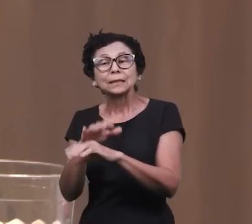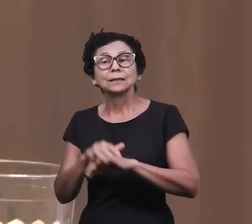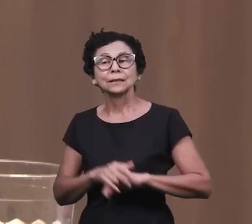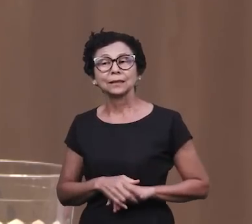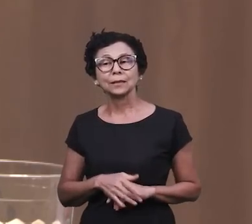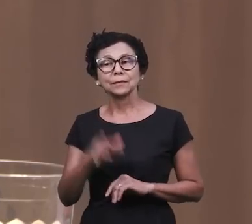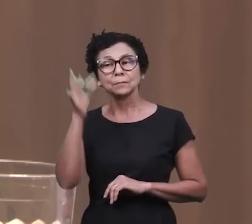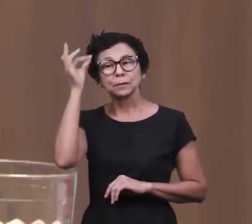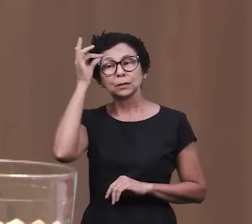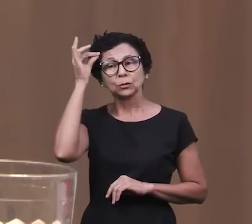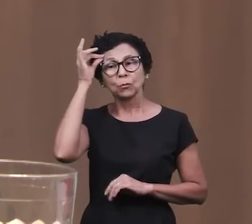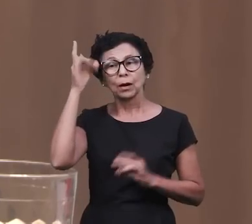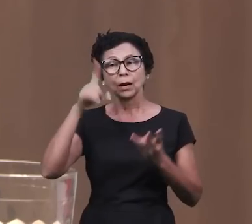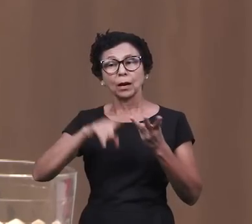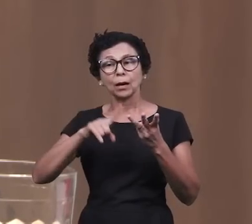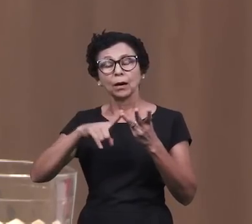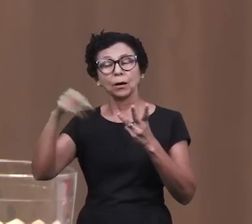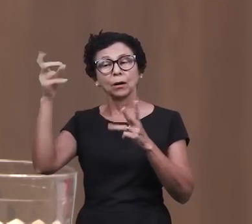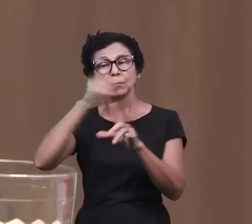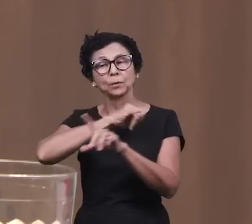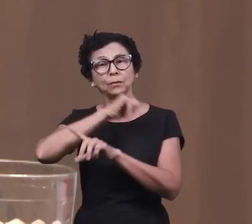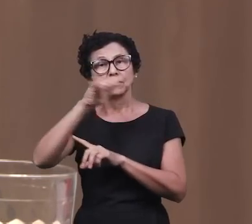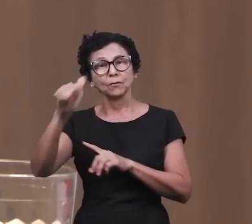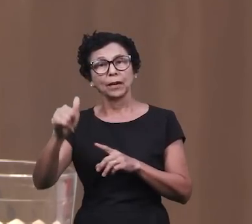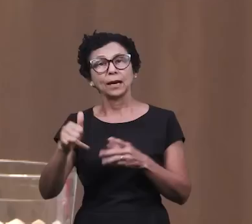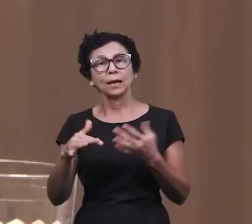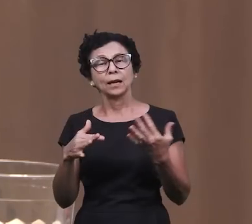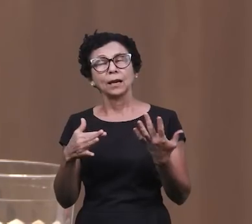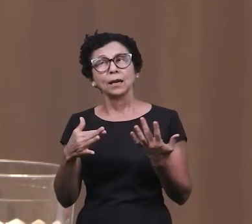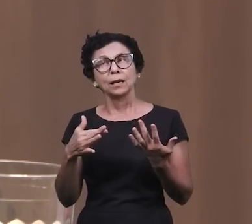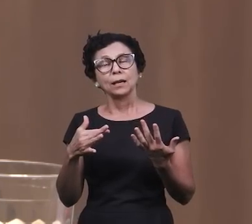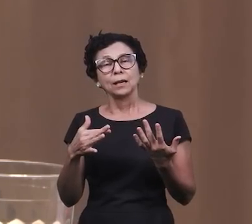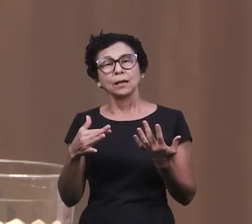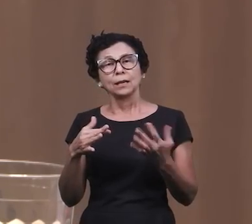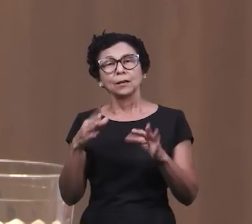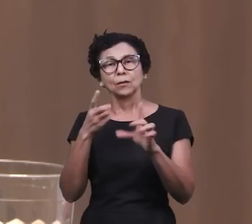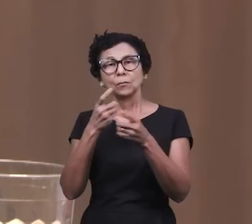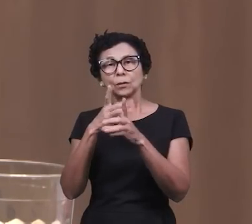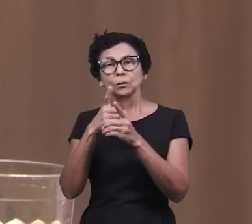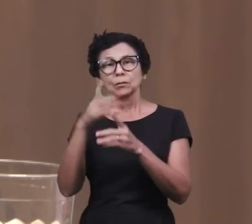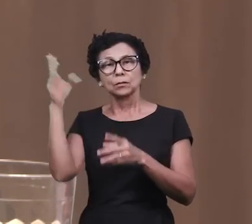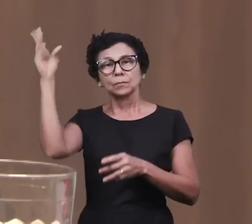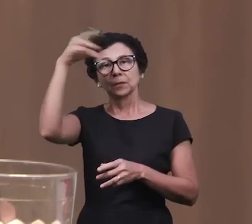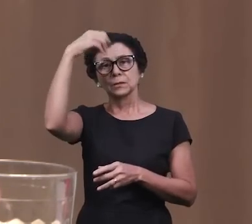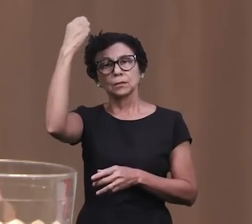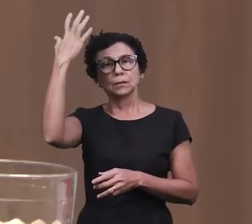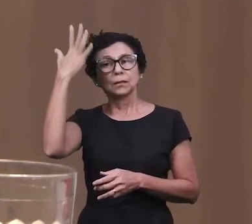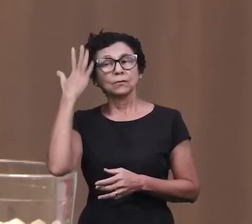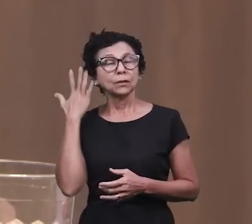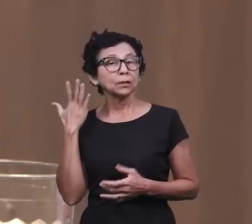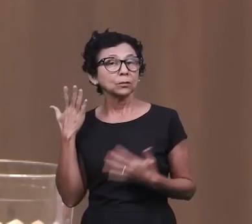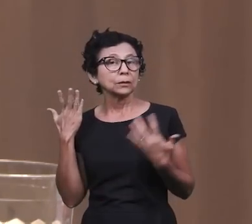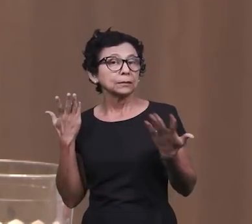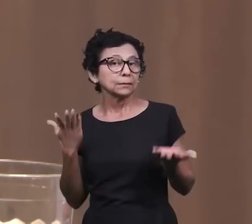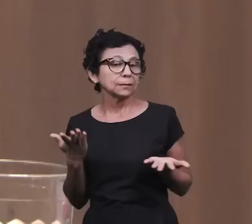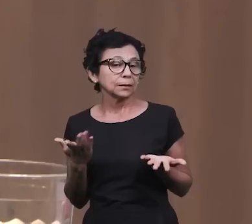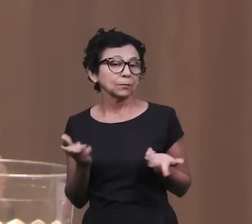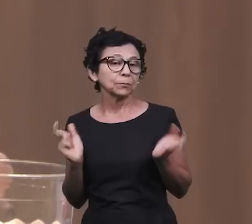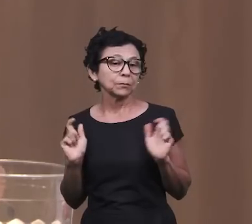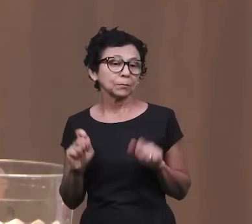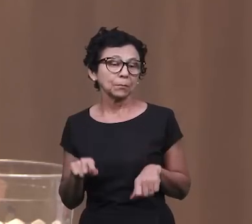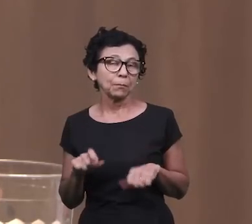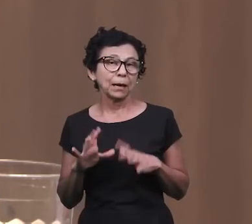o espiritual, levamos o profético, levamos uma doutrina revelada pelo Espírito Santo. E isso é que foi